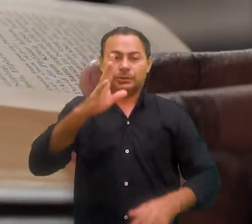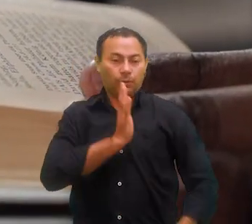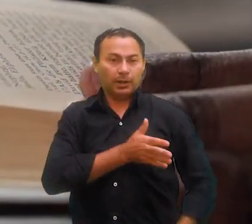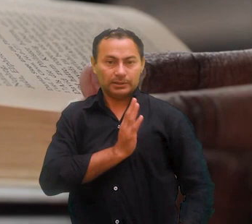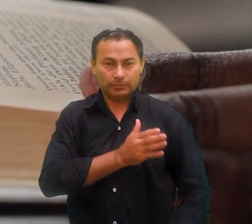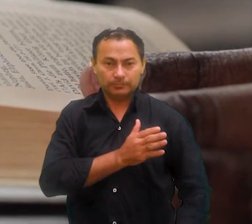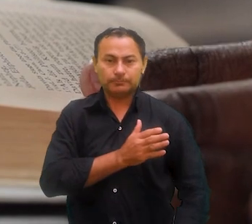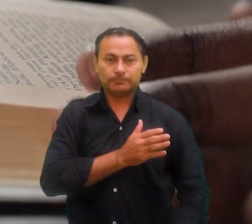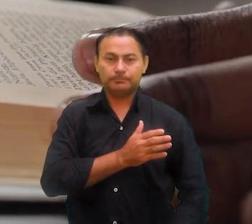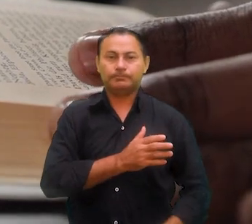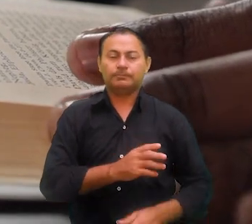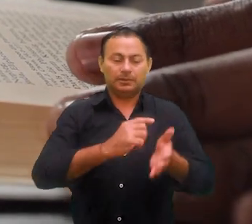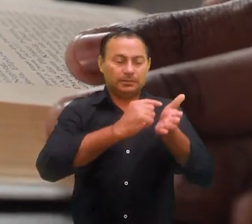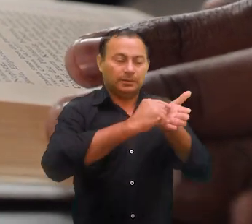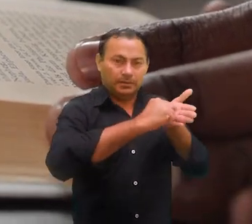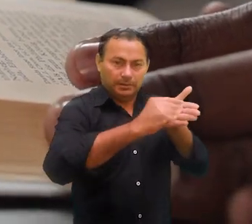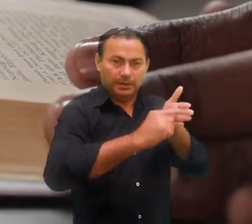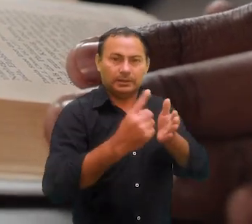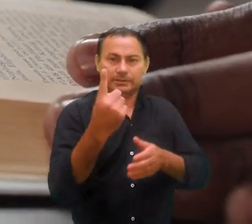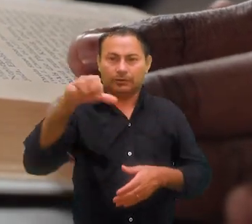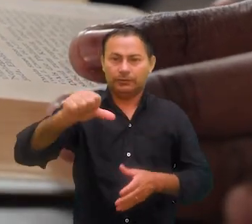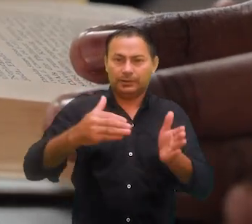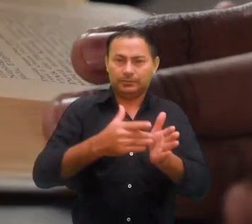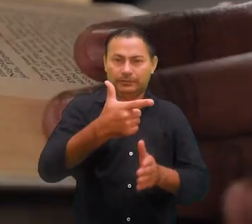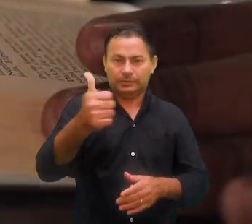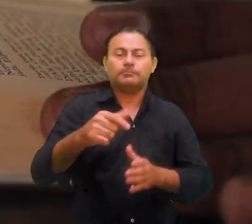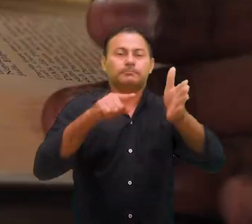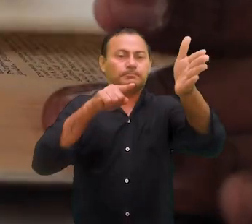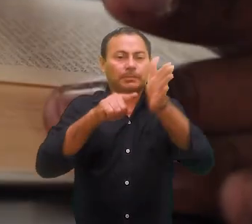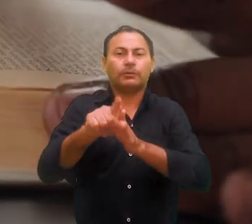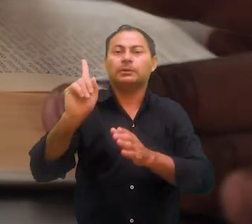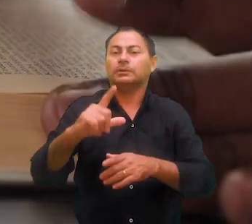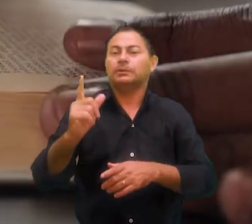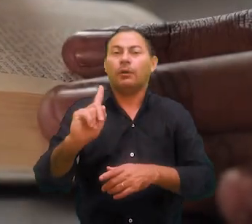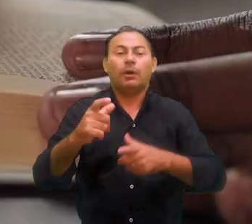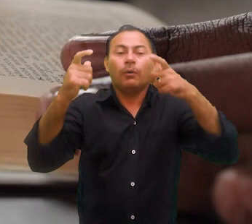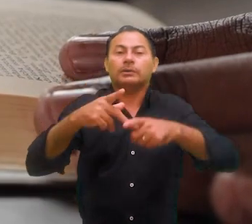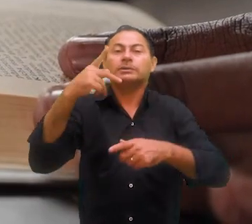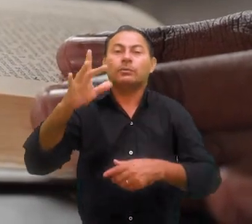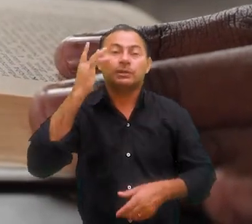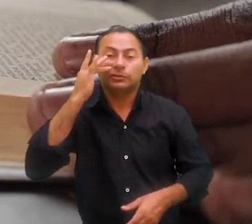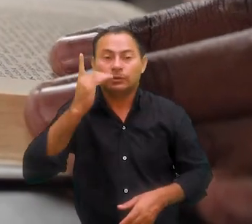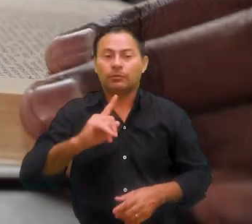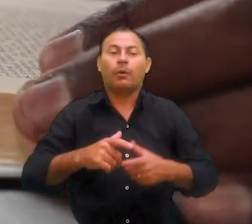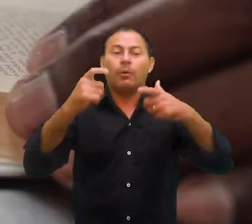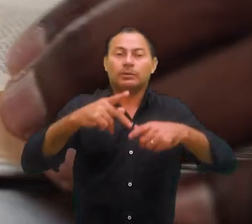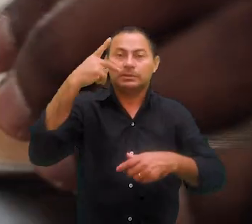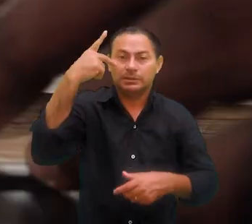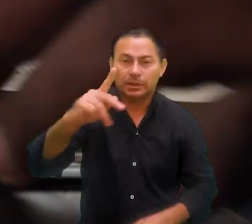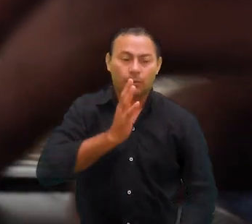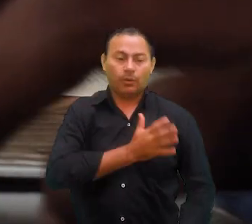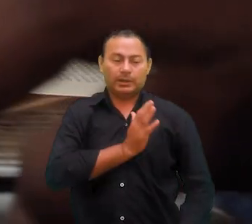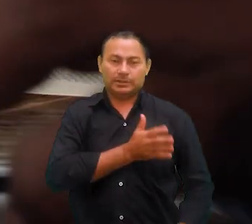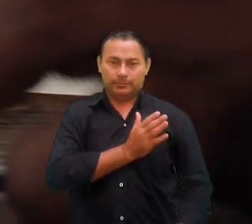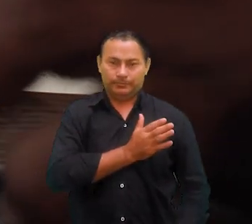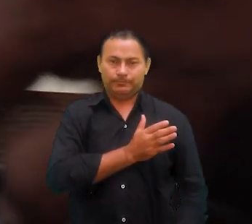aí também estará o seu coração. Nesses versículos de 19 a 21, a pergunta não é onde está o seu tesouro, mas